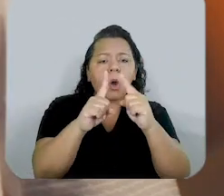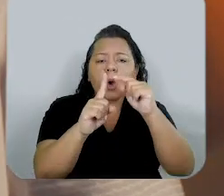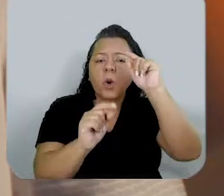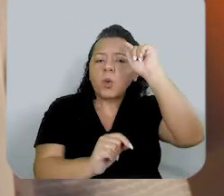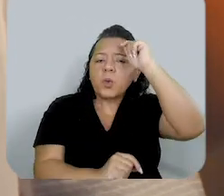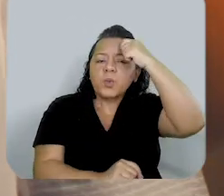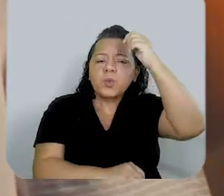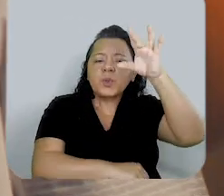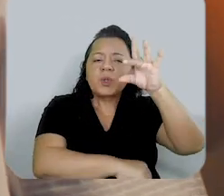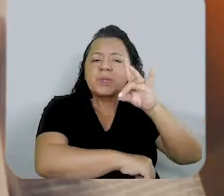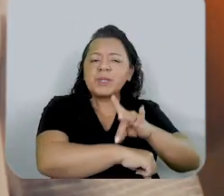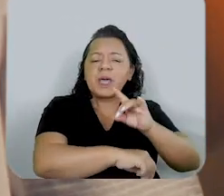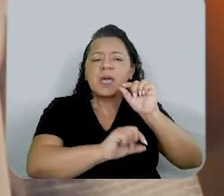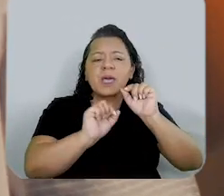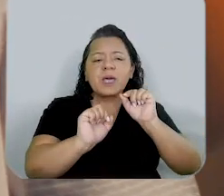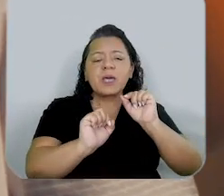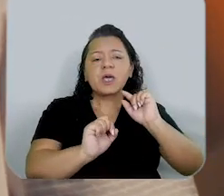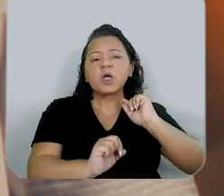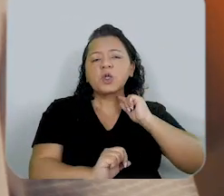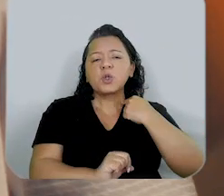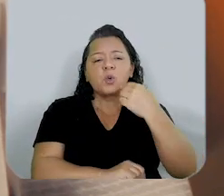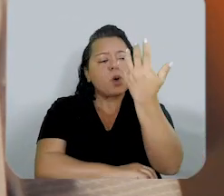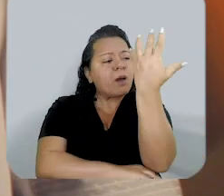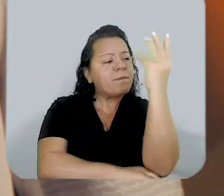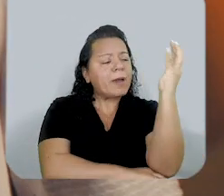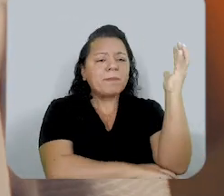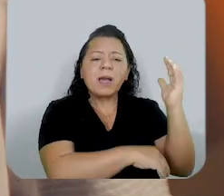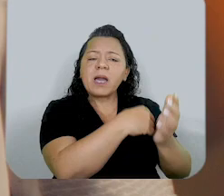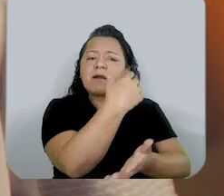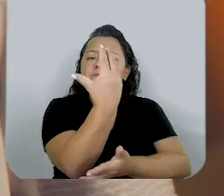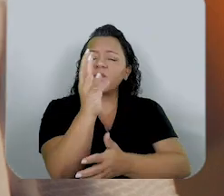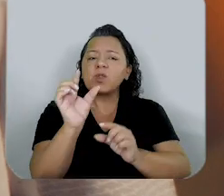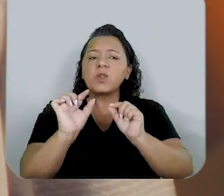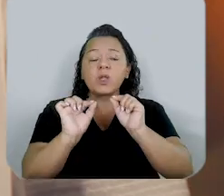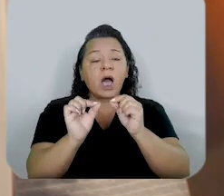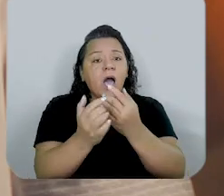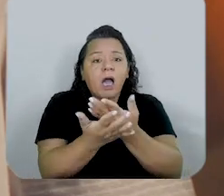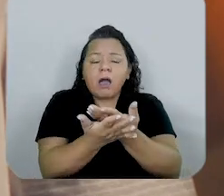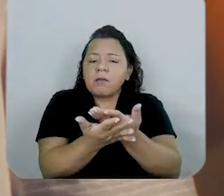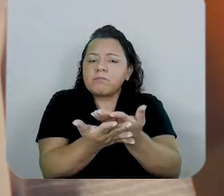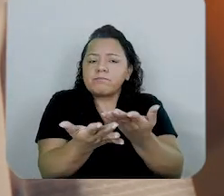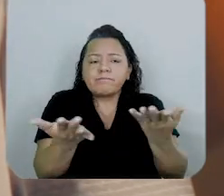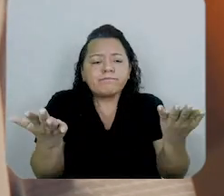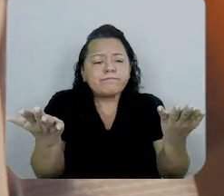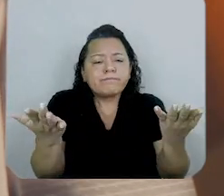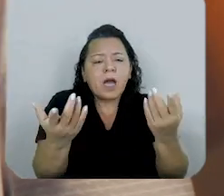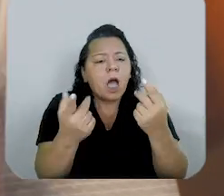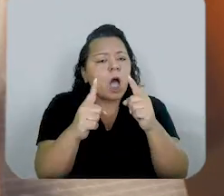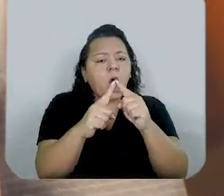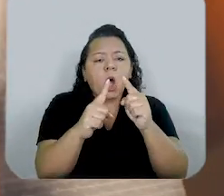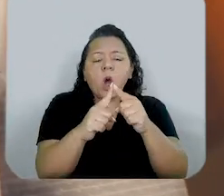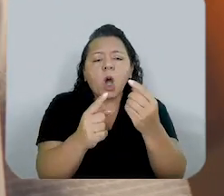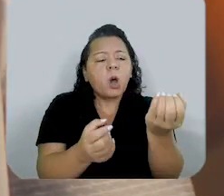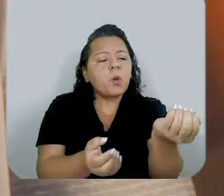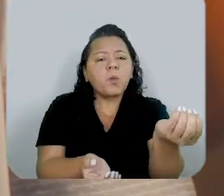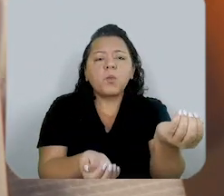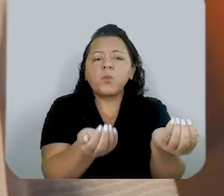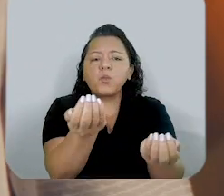negros. Abre-se numa flora suja e mais mendiga, como são os mendigos